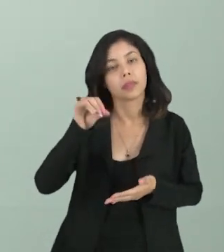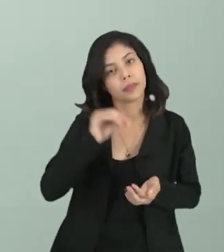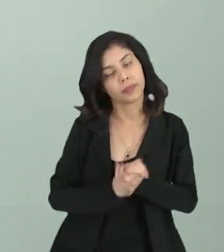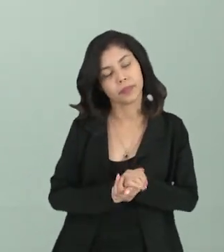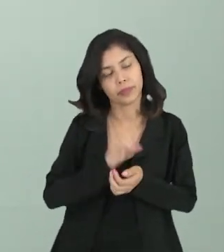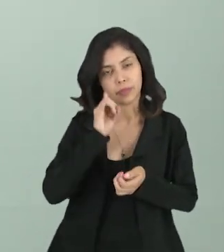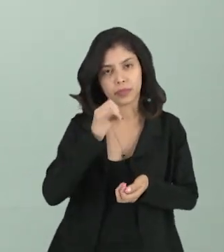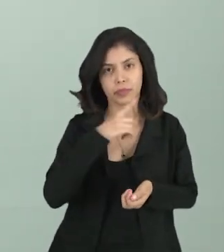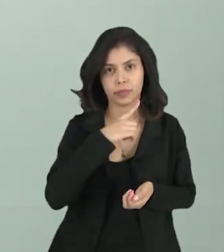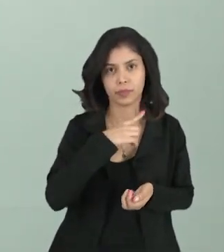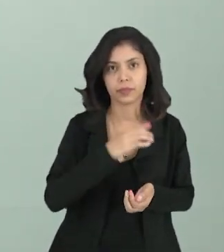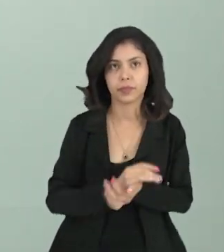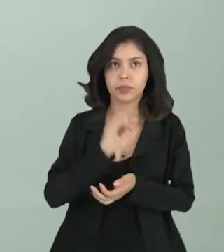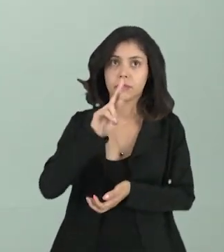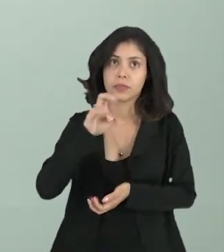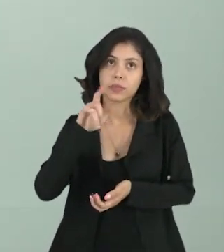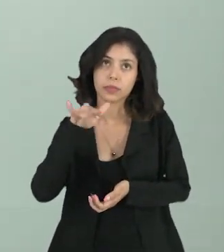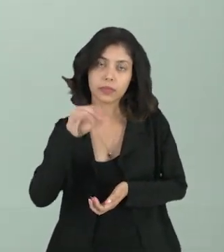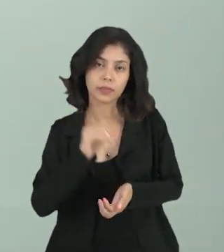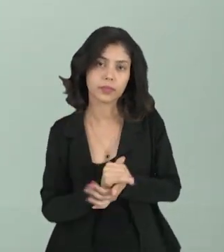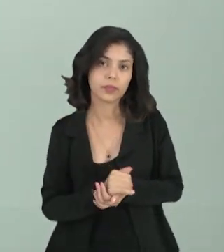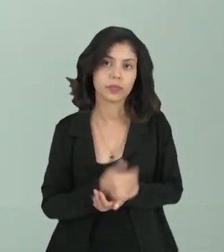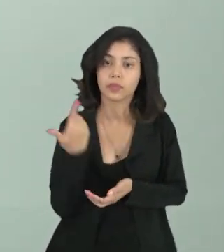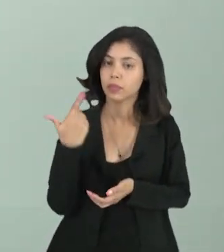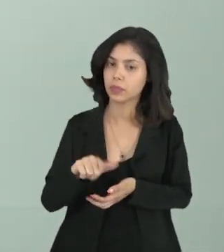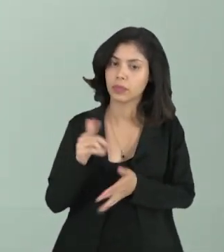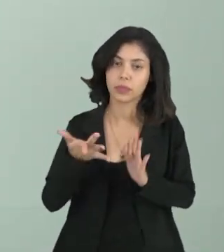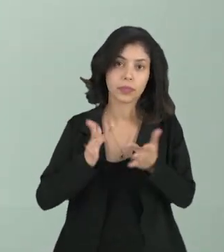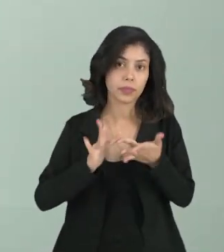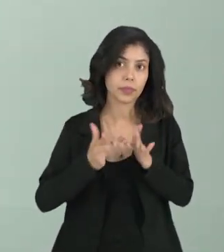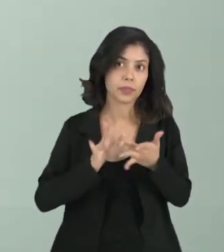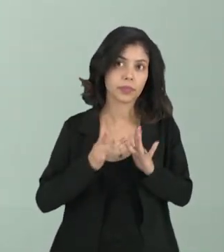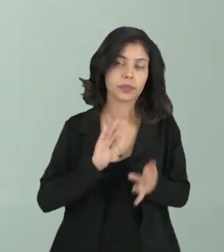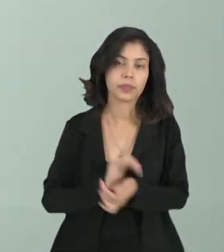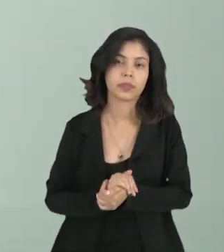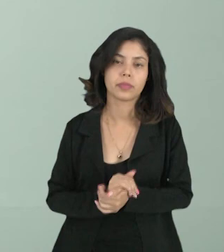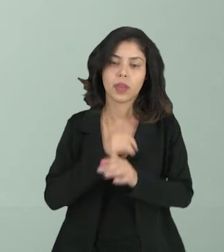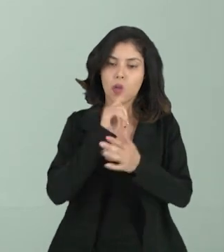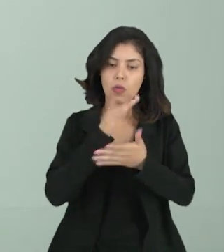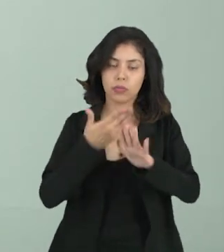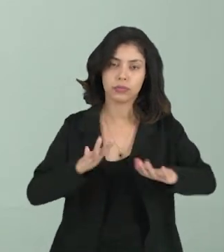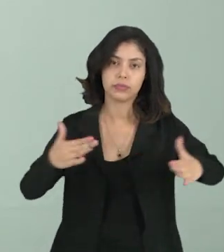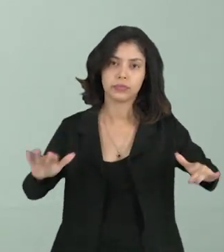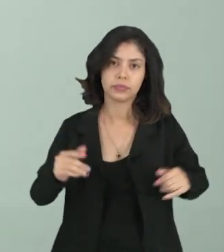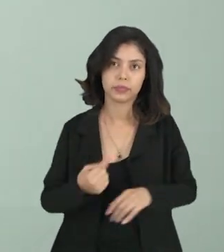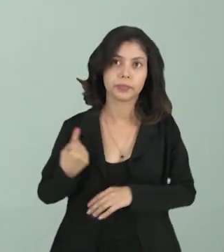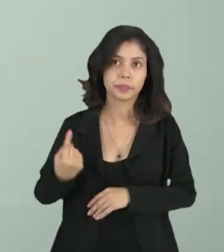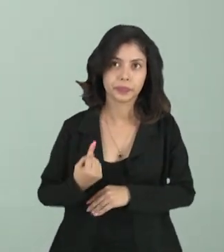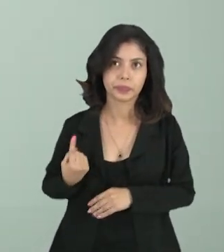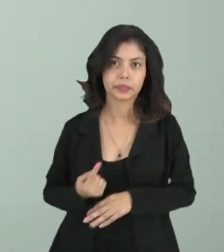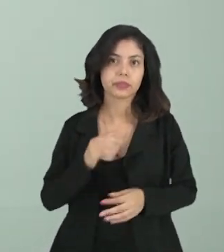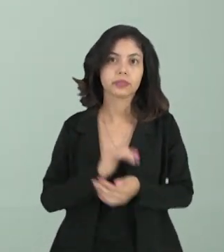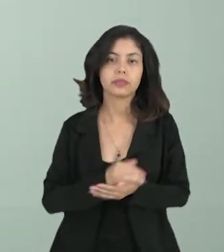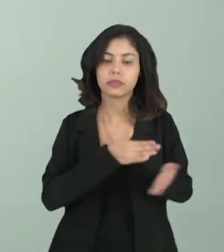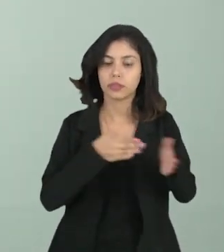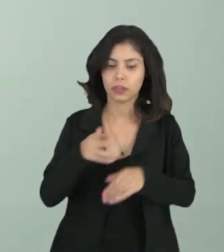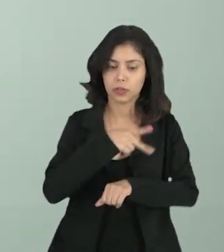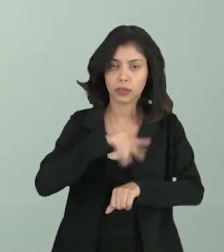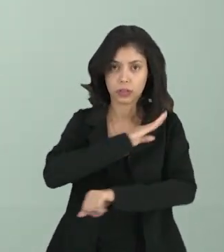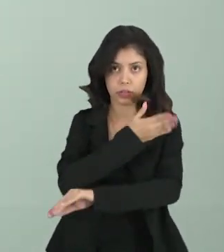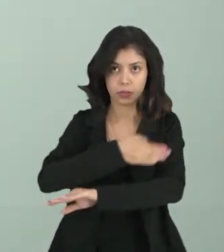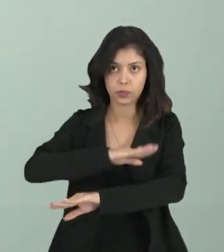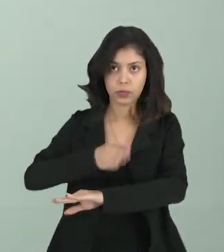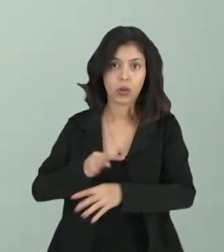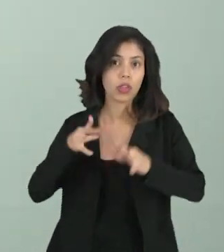se ela está na parte central, ela não tem contato com o mar. Ela é isolada. Então é um país